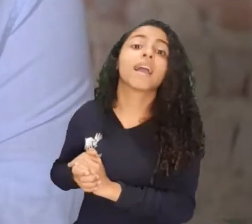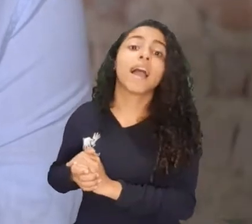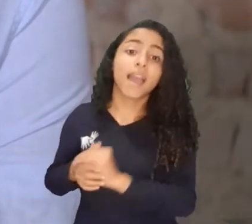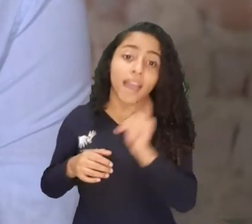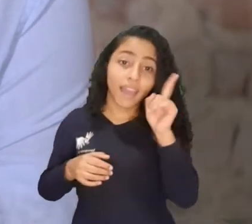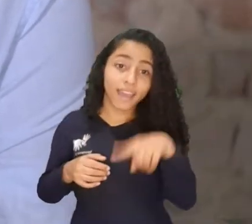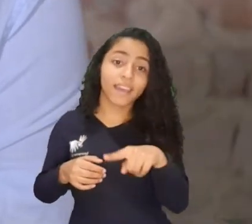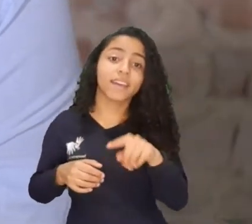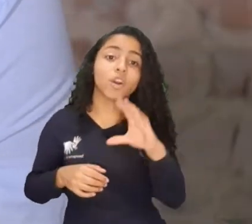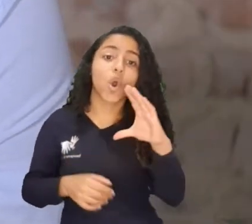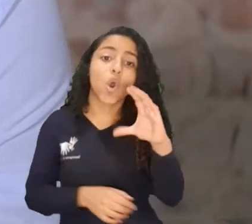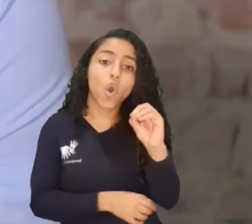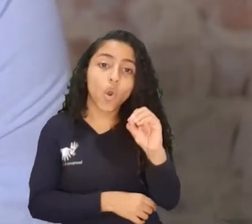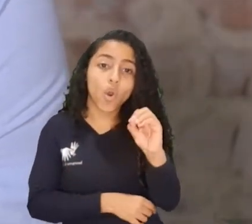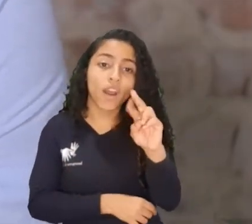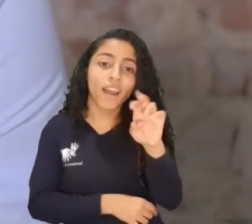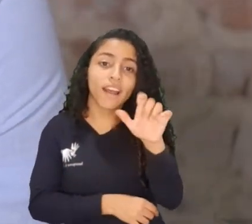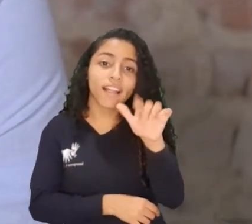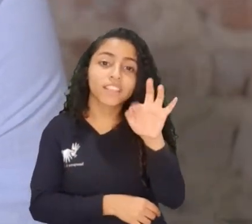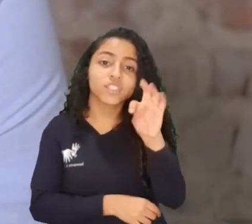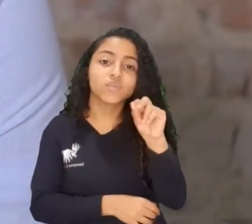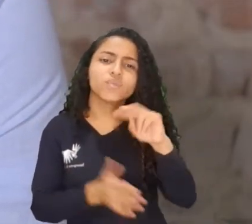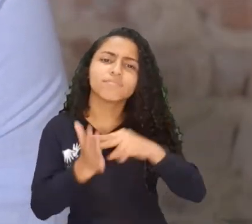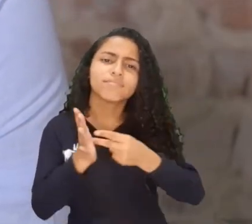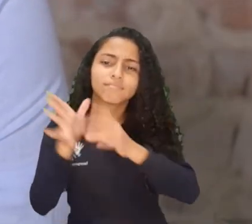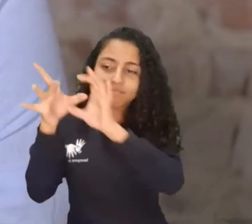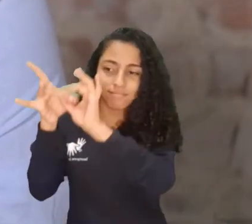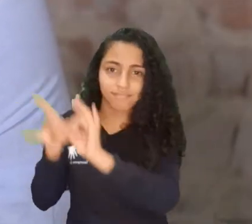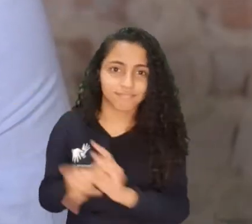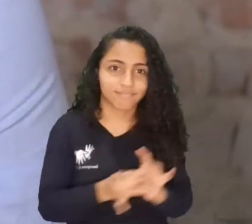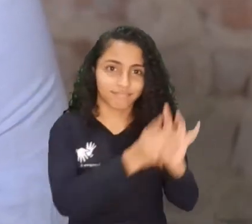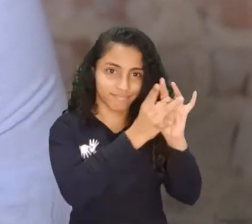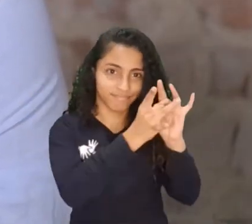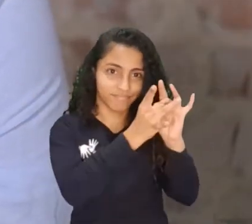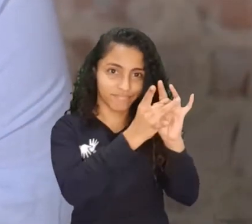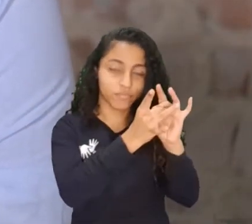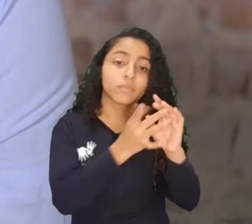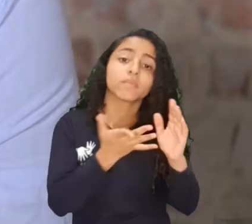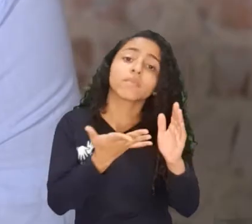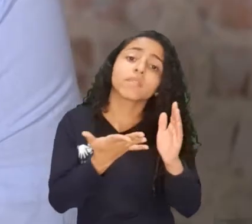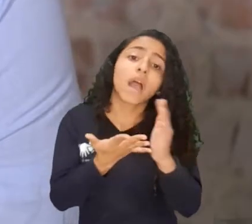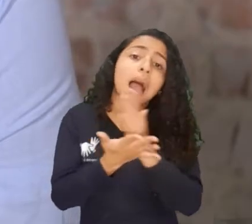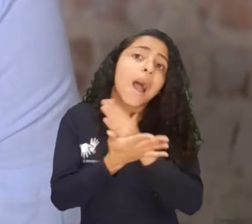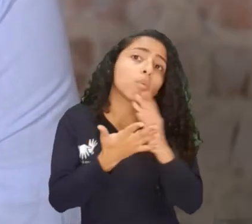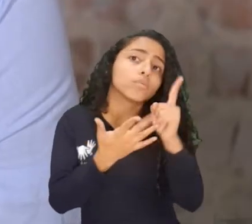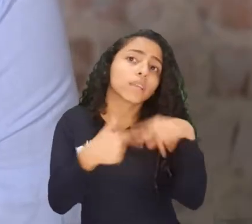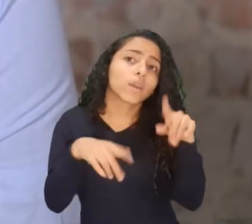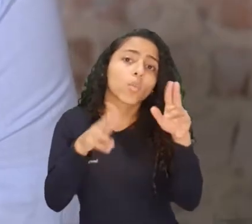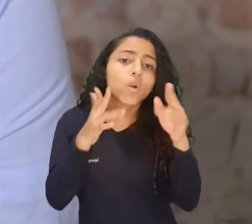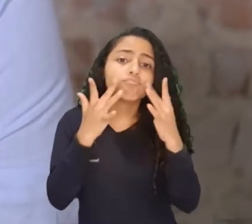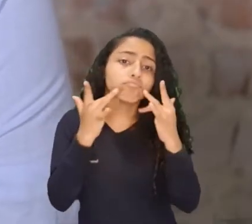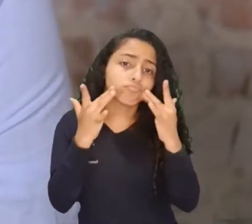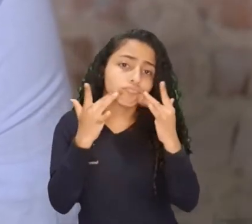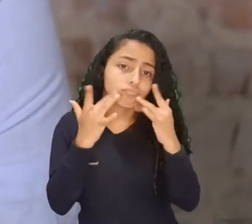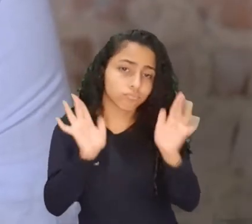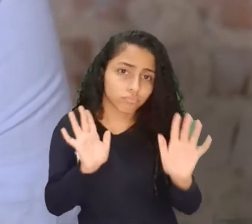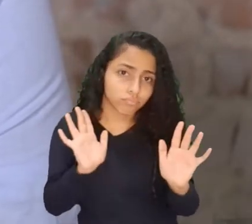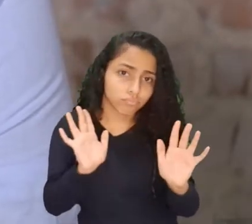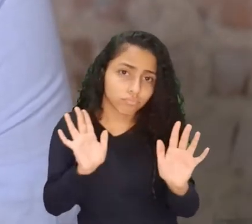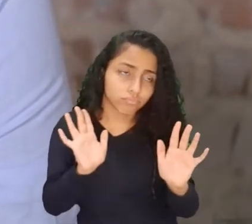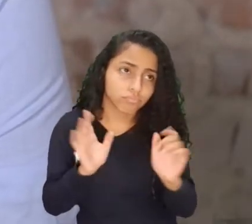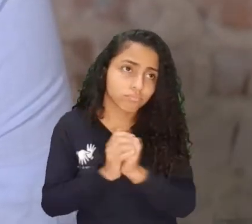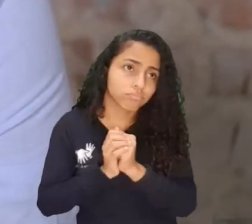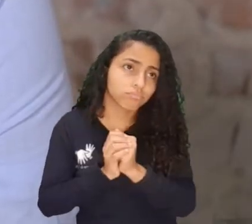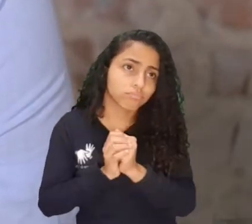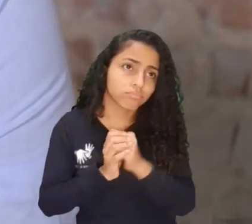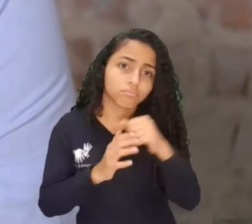essa correlação que eu acabei de mencionar. Há outros modelos que são modelos de simulação, ou a gente também pode chamá-los de modelos mecanísticos.